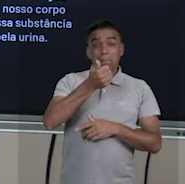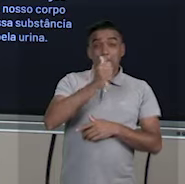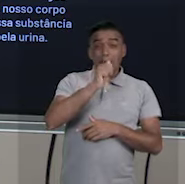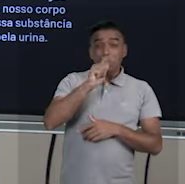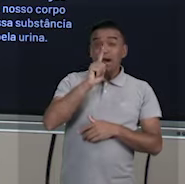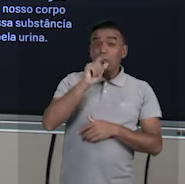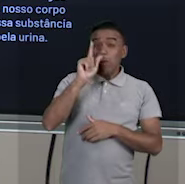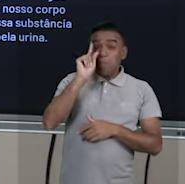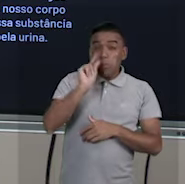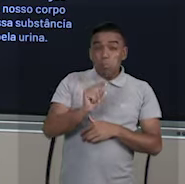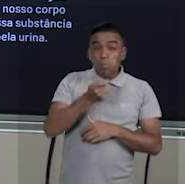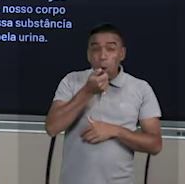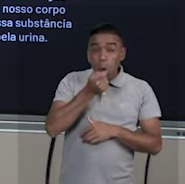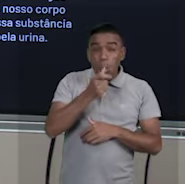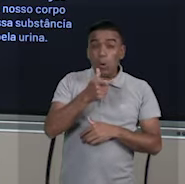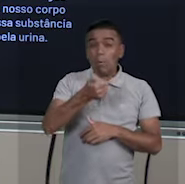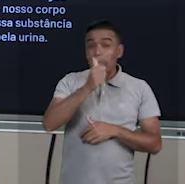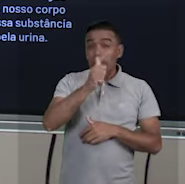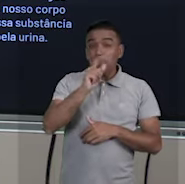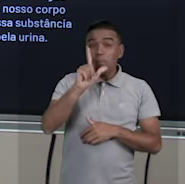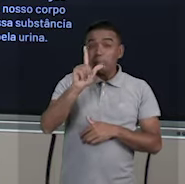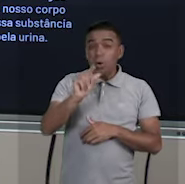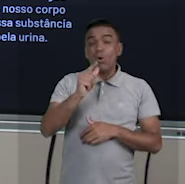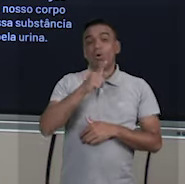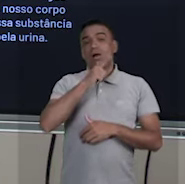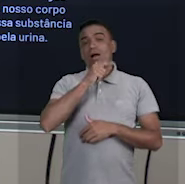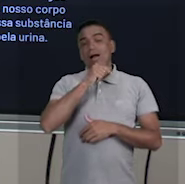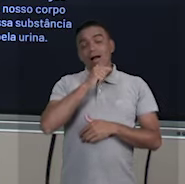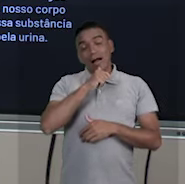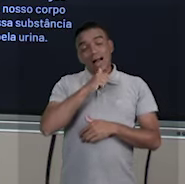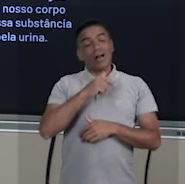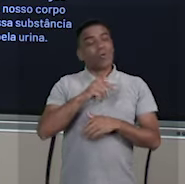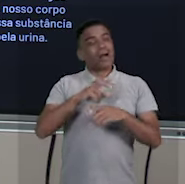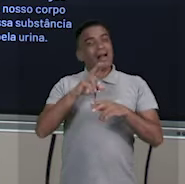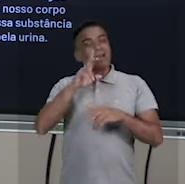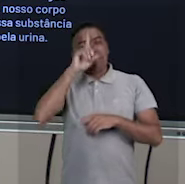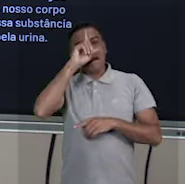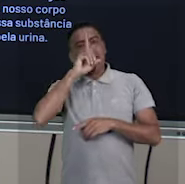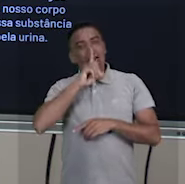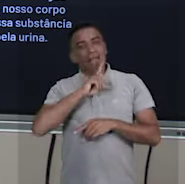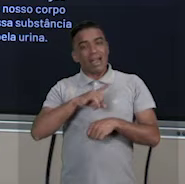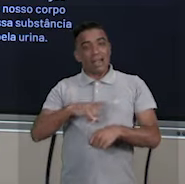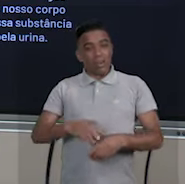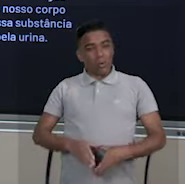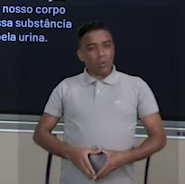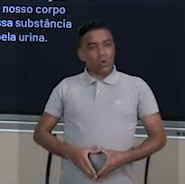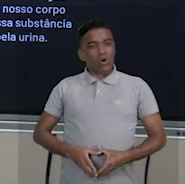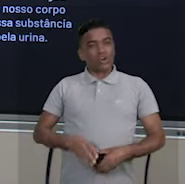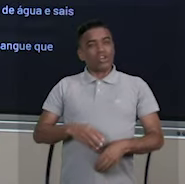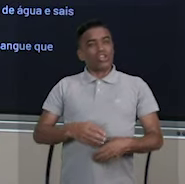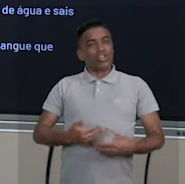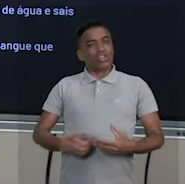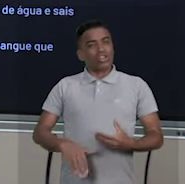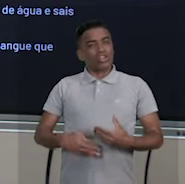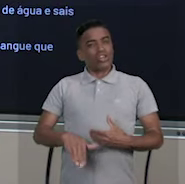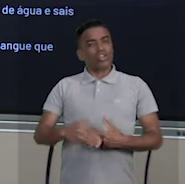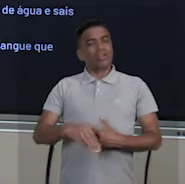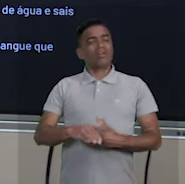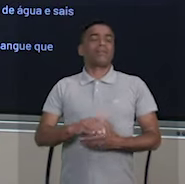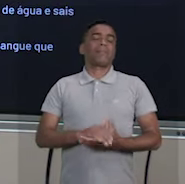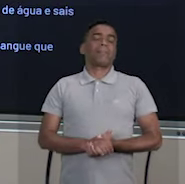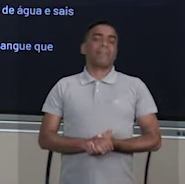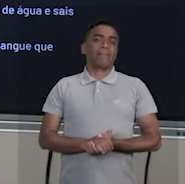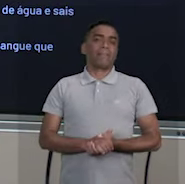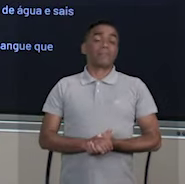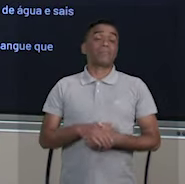mais amarelada. Então, é super importante a gente beber bastante água, tá? Durante o processo. Bom,